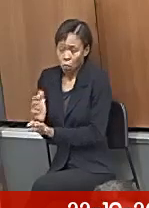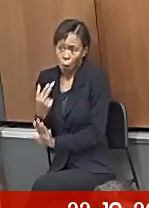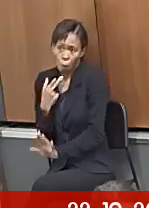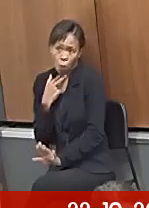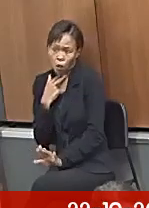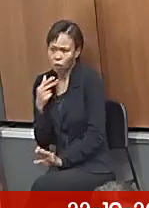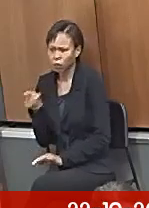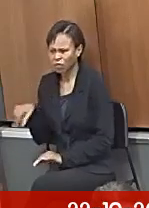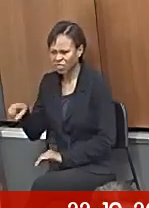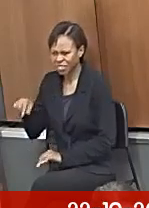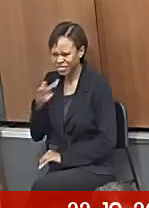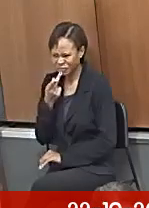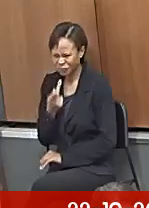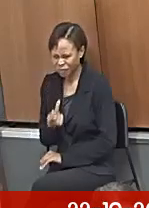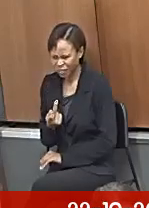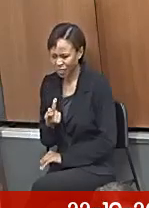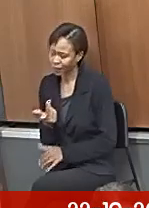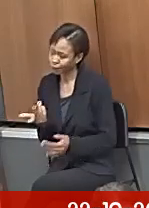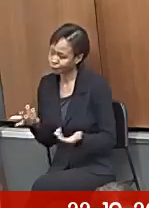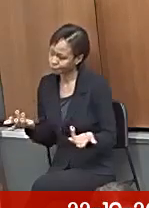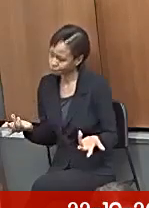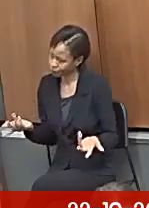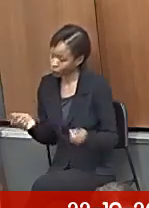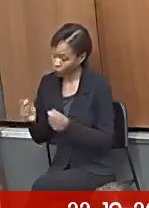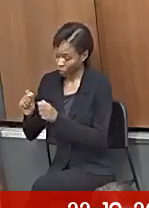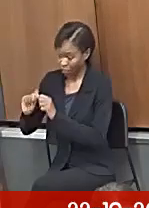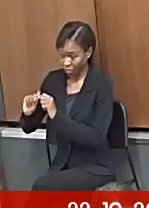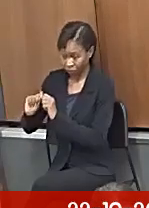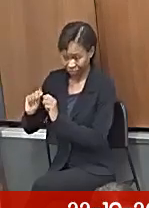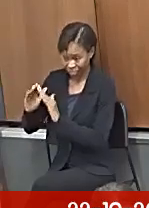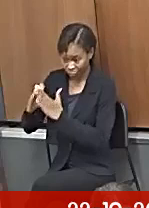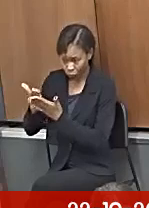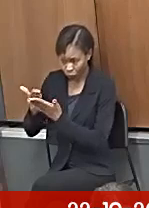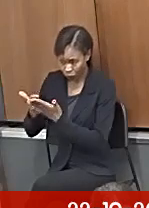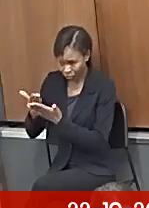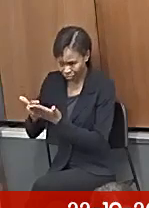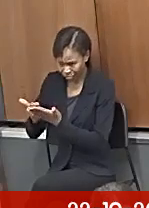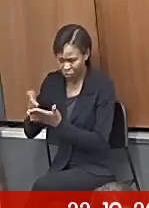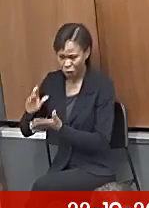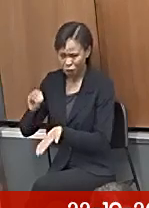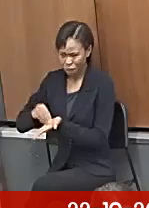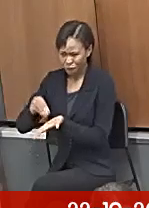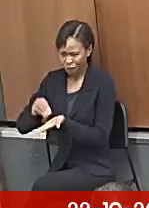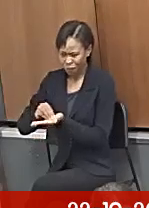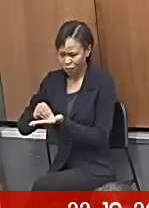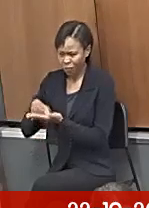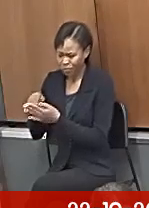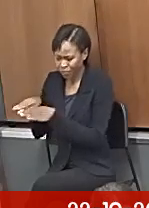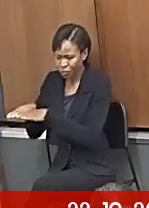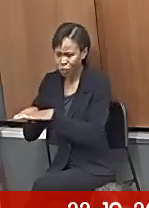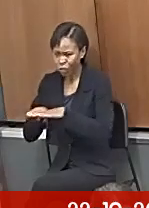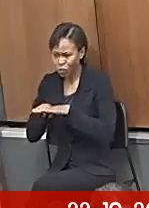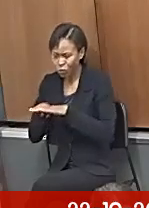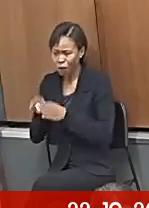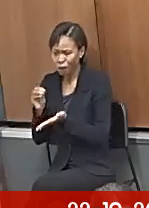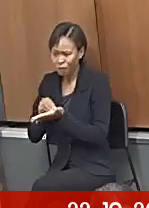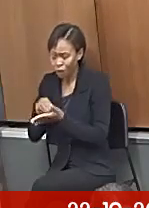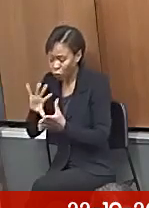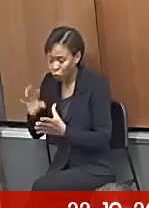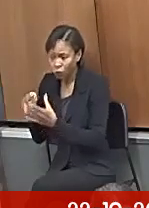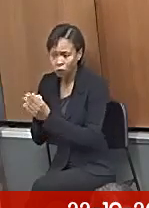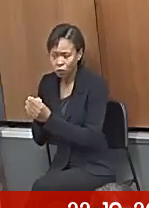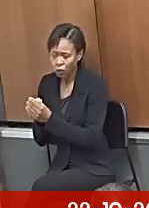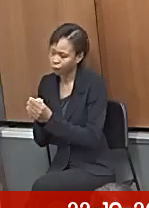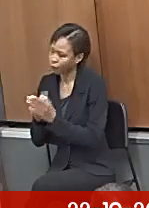dizem. Pois bem, se o fazer escolar foi construído a partir da exclusão, se o modelo de trabalho, seja ele público ou